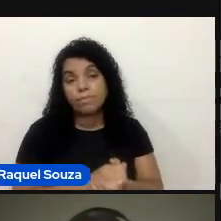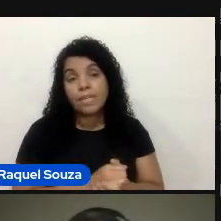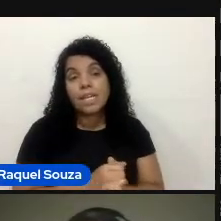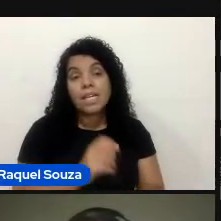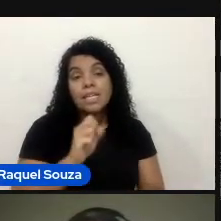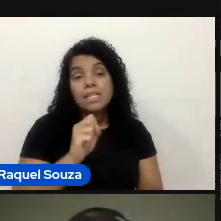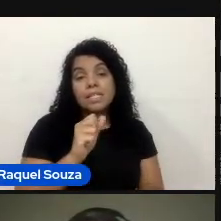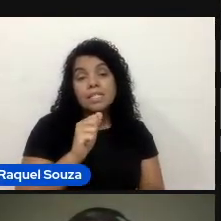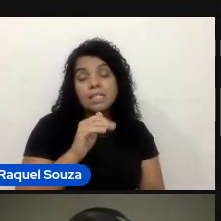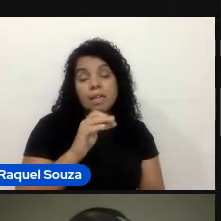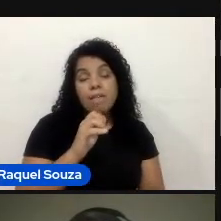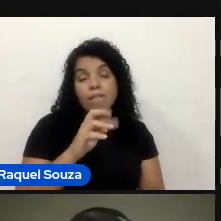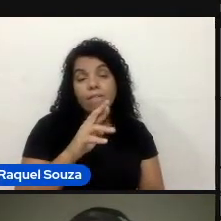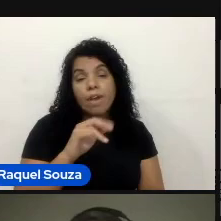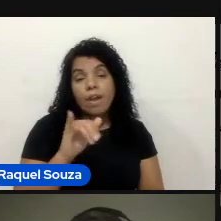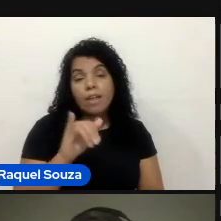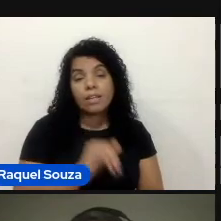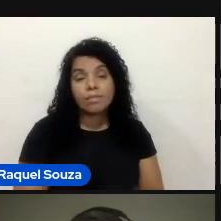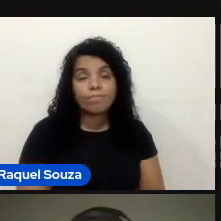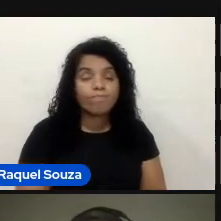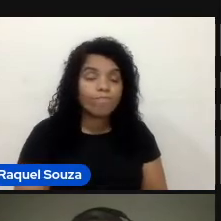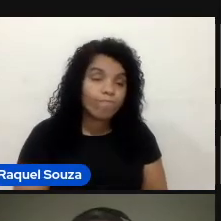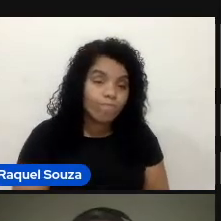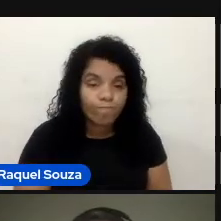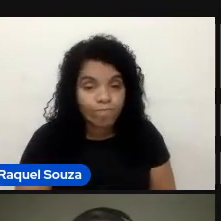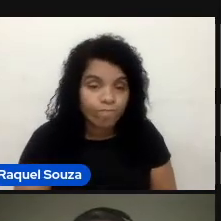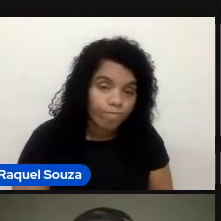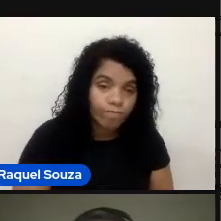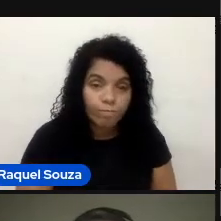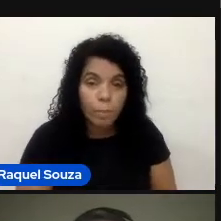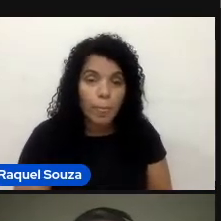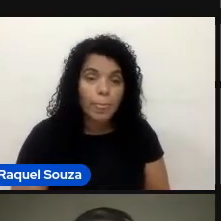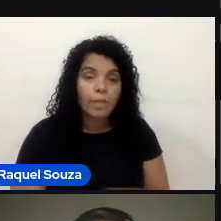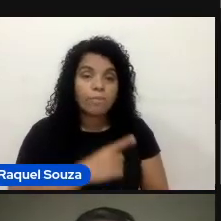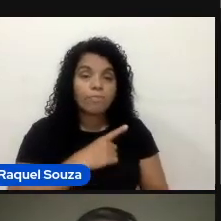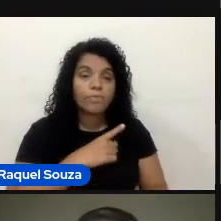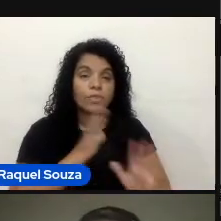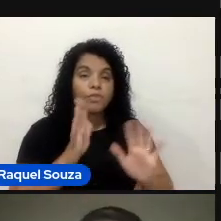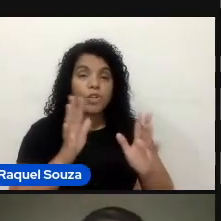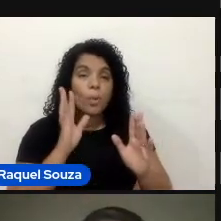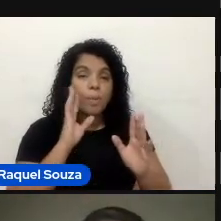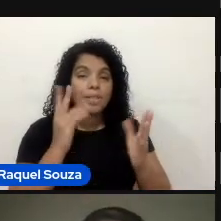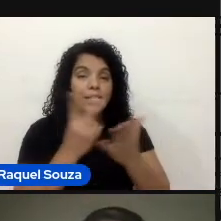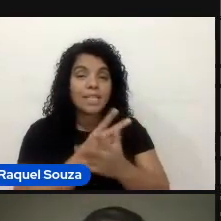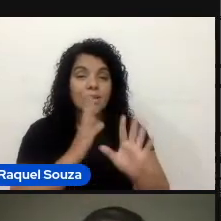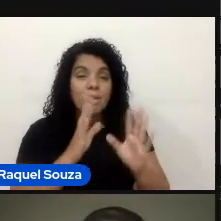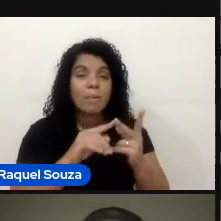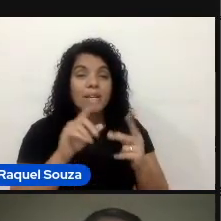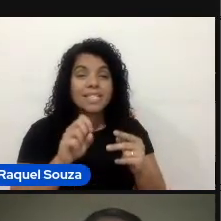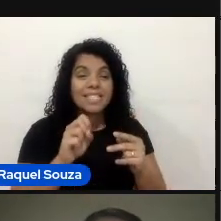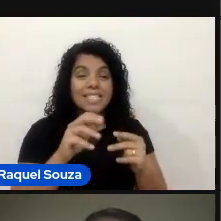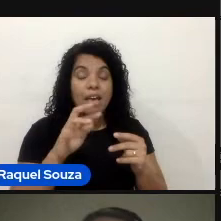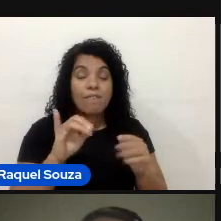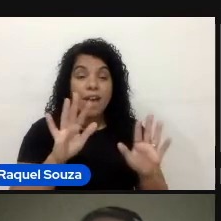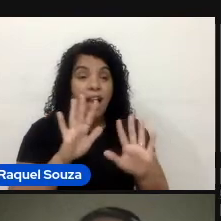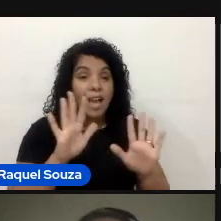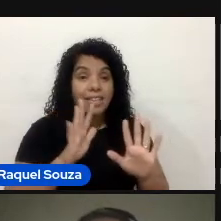fica uma tendência aqui meio branca aqui. Safari é terrível, gente.